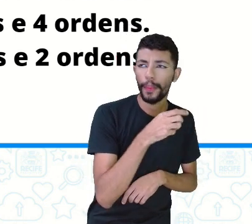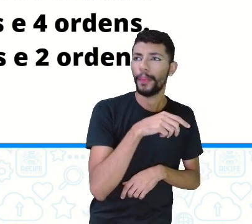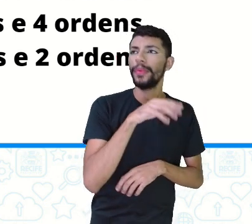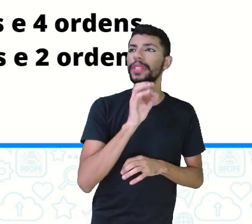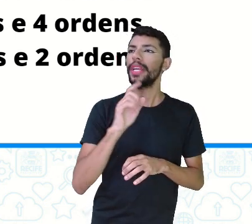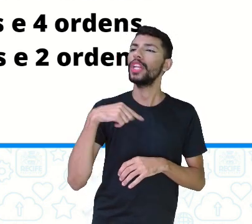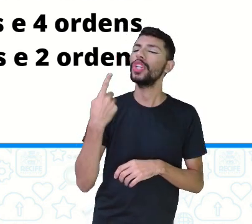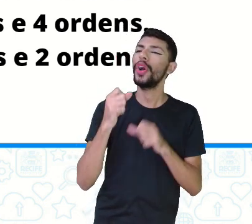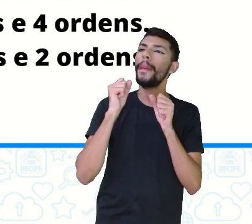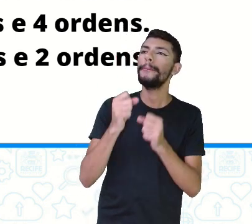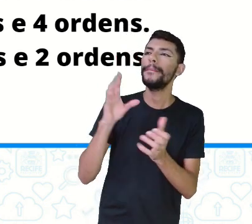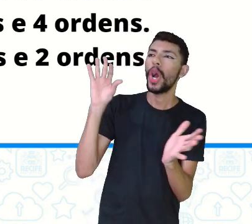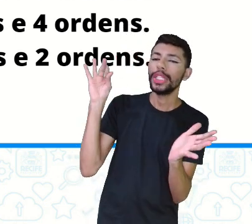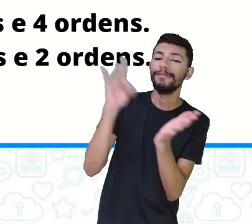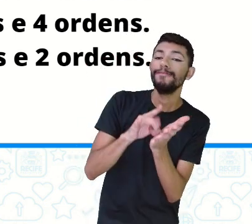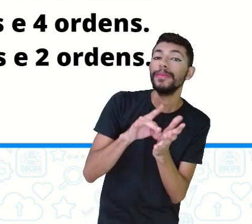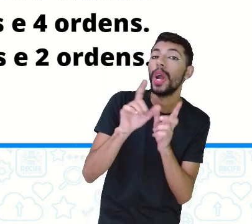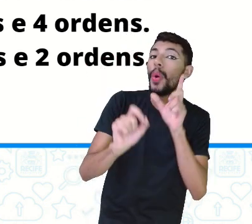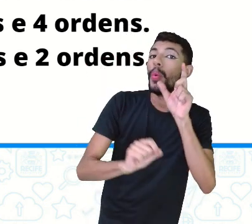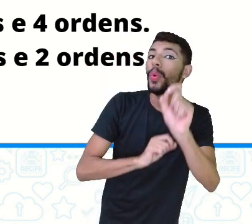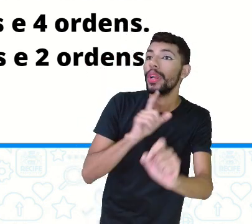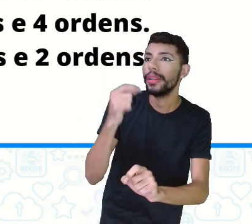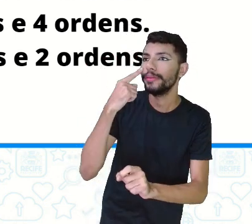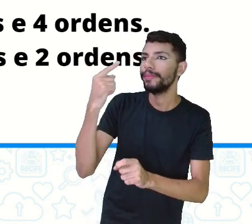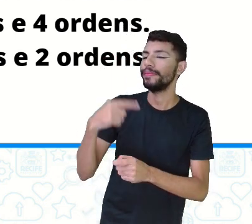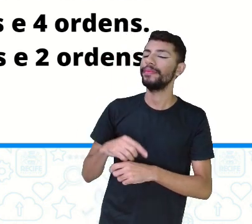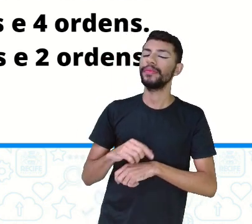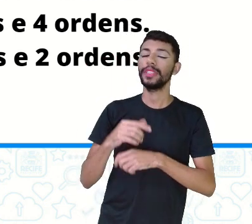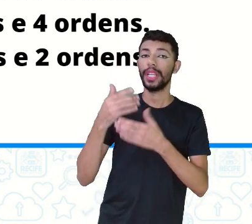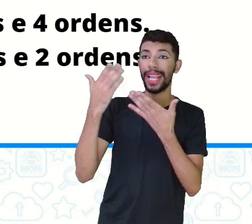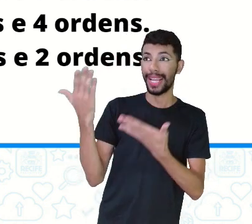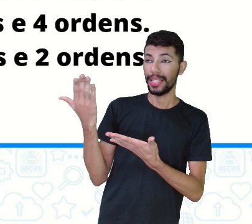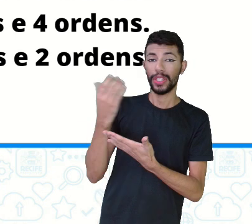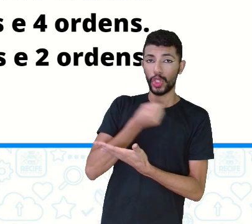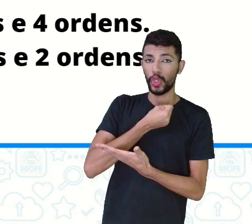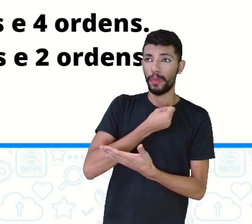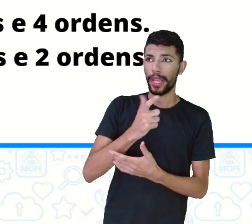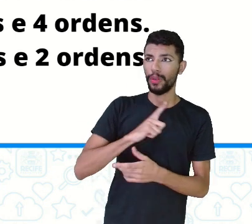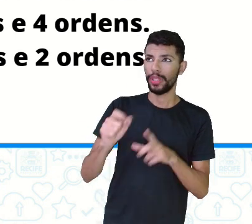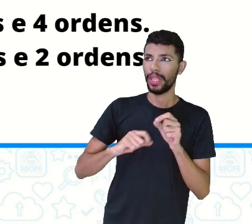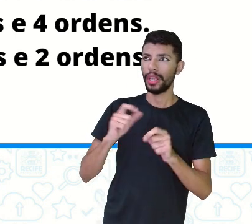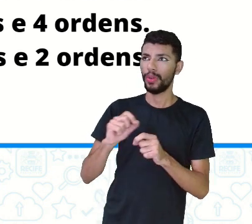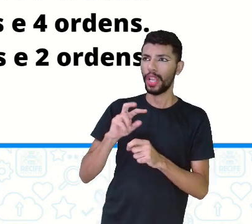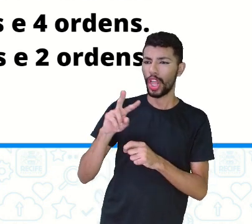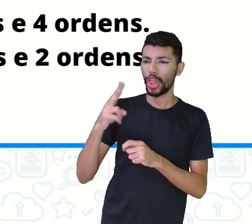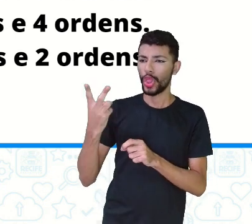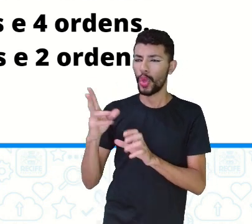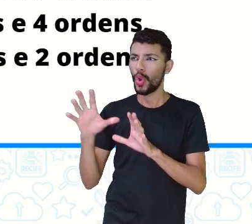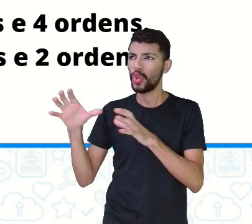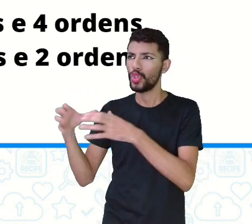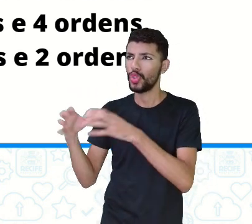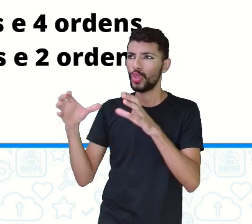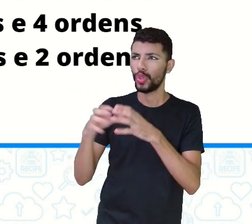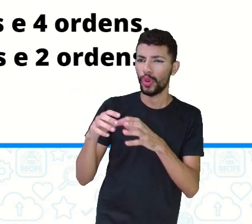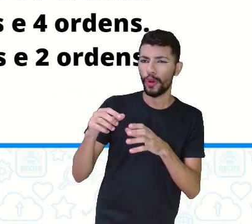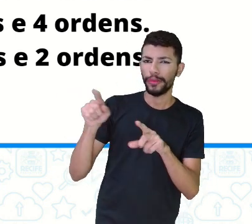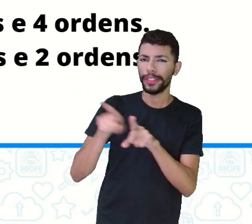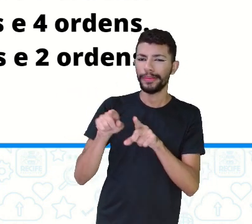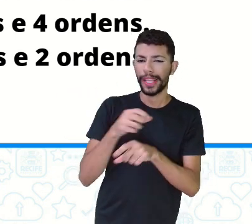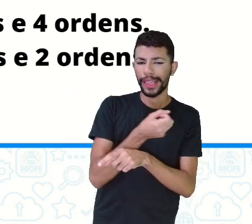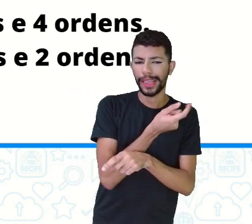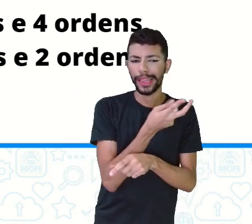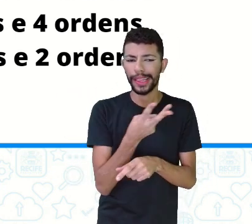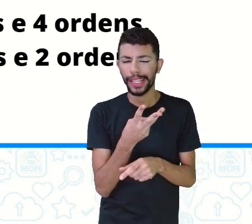1.544.291, podemos afirmar que esse número possui 2 classes e 3 ordens,